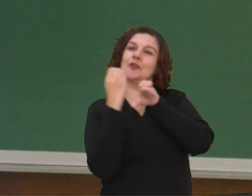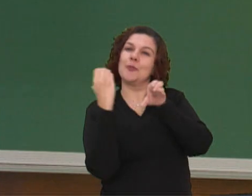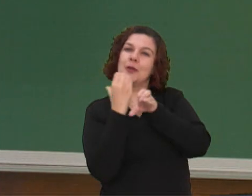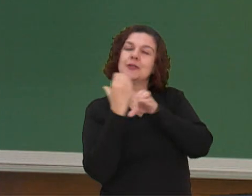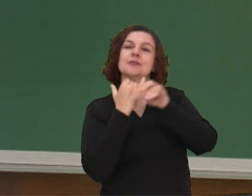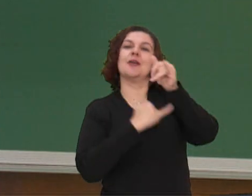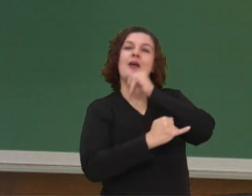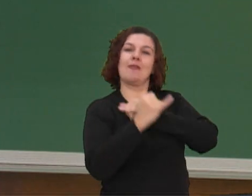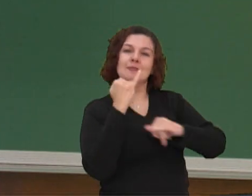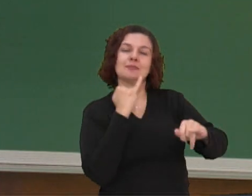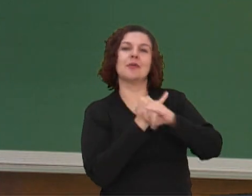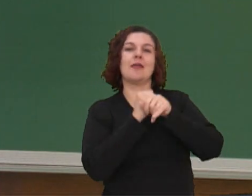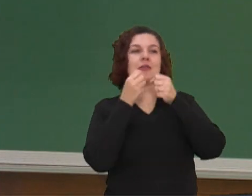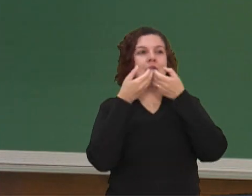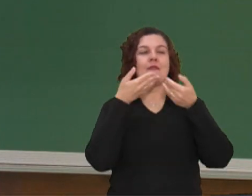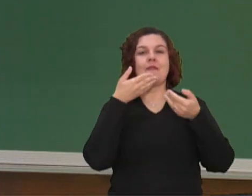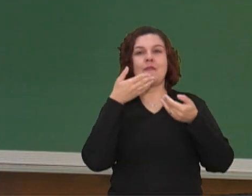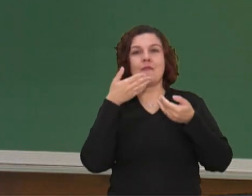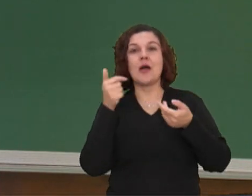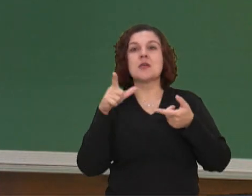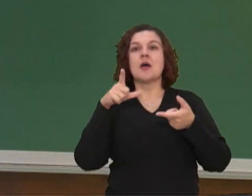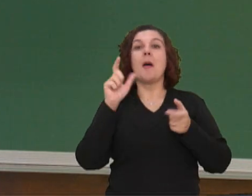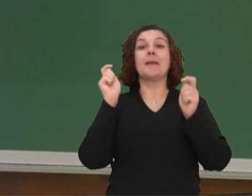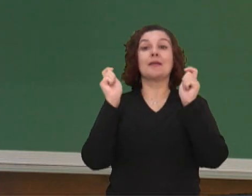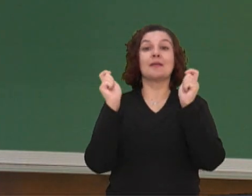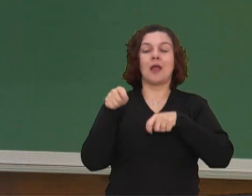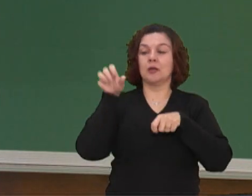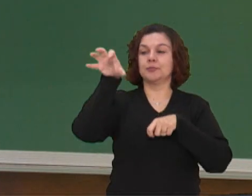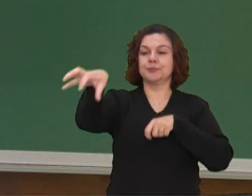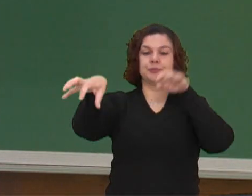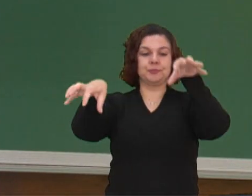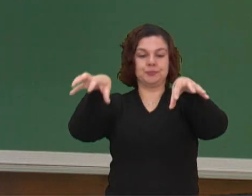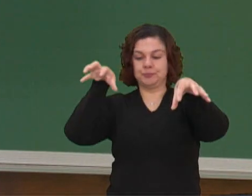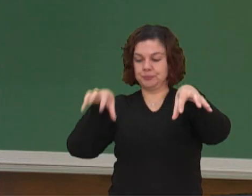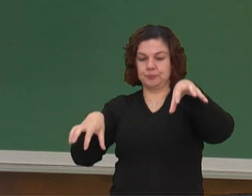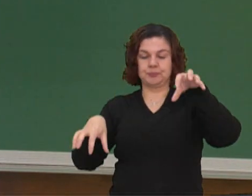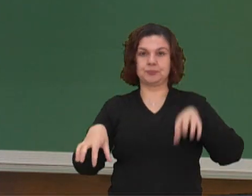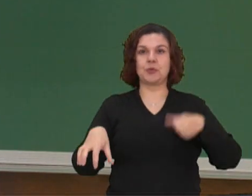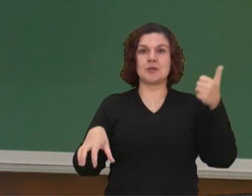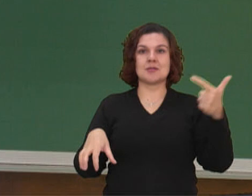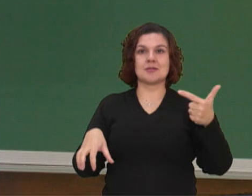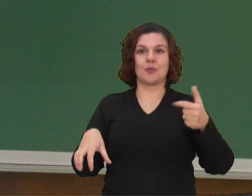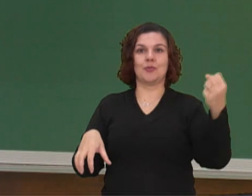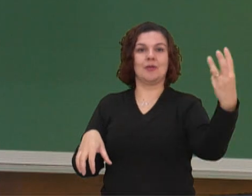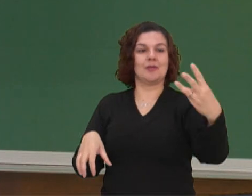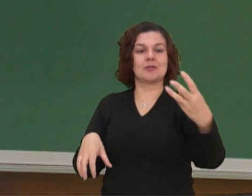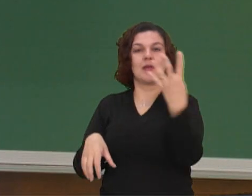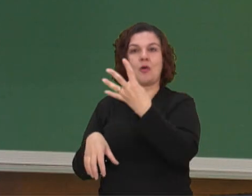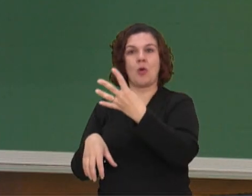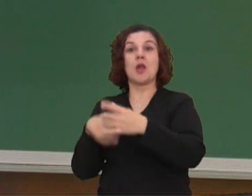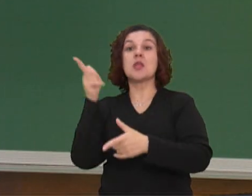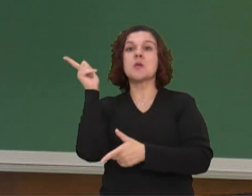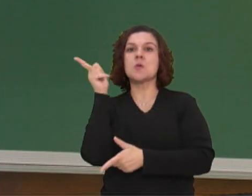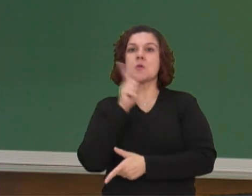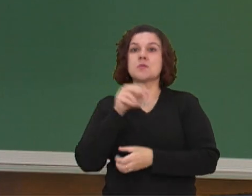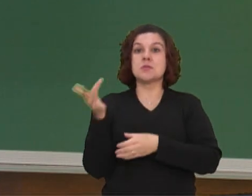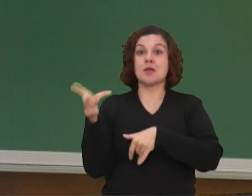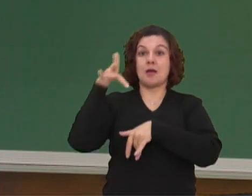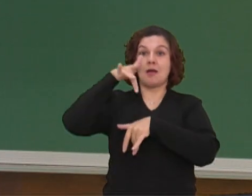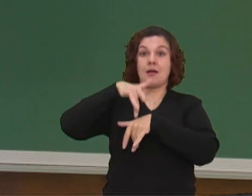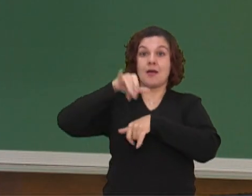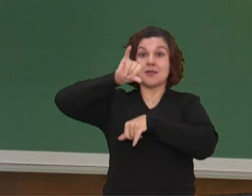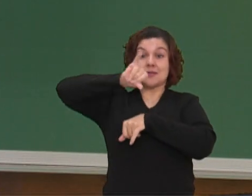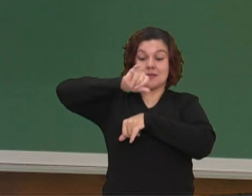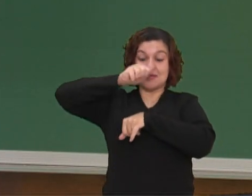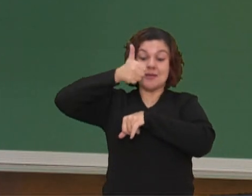facilitam com que essas empresas tenham filiais espalhadas pelo mundo e consigam o controle de tudo isso. E isso